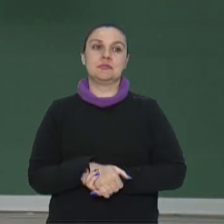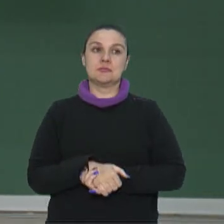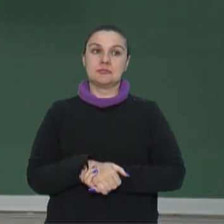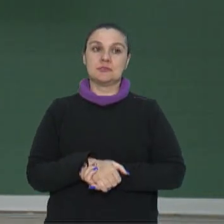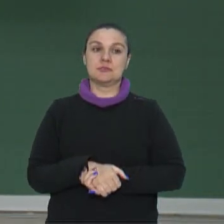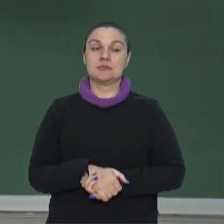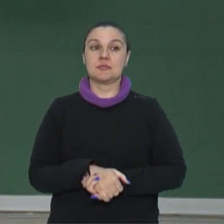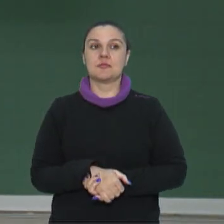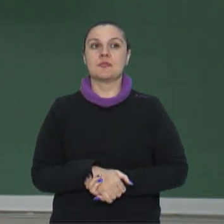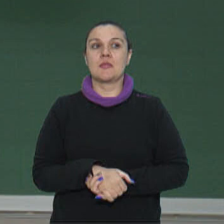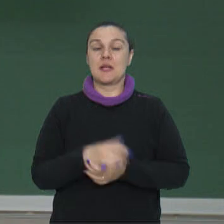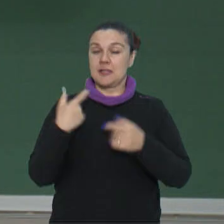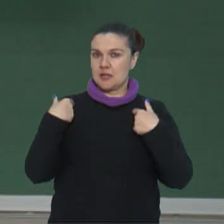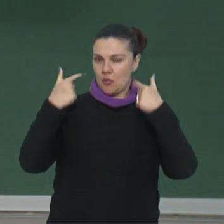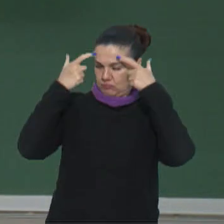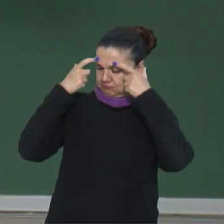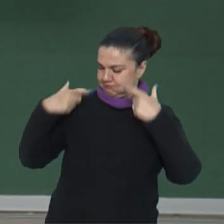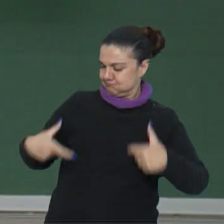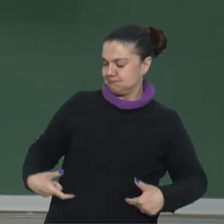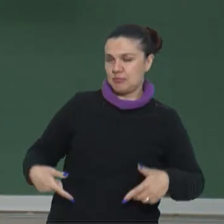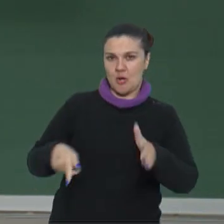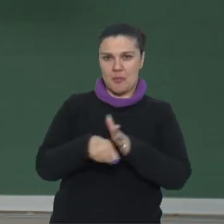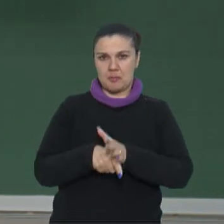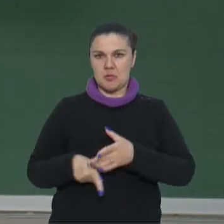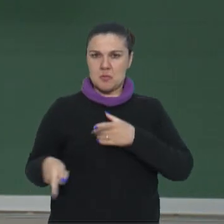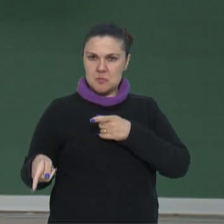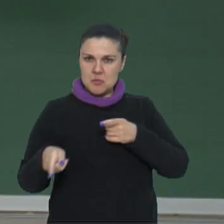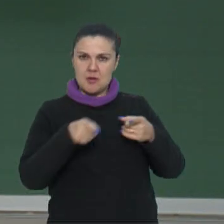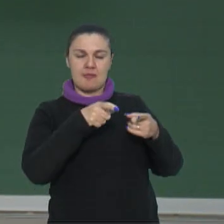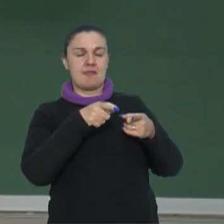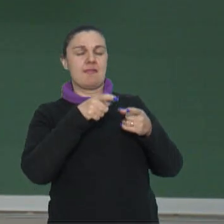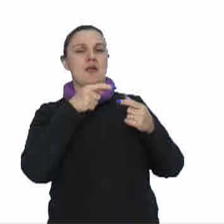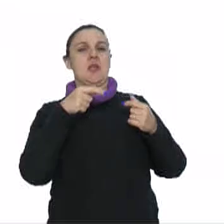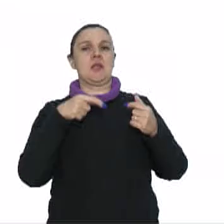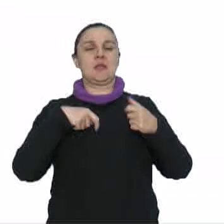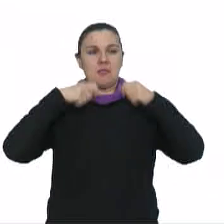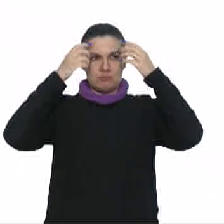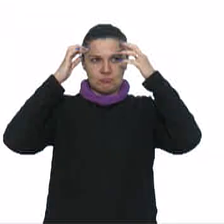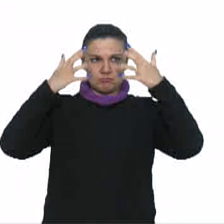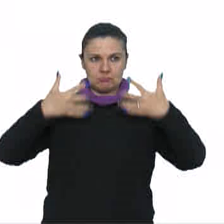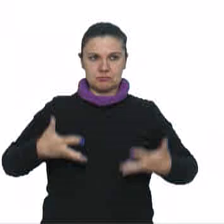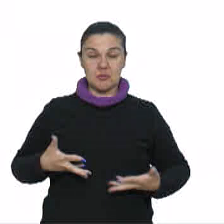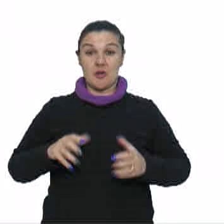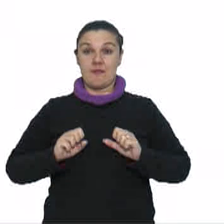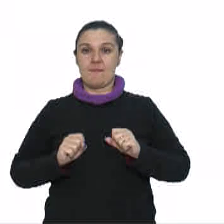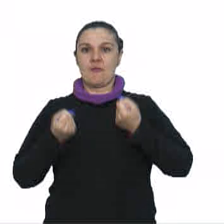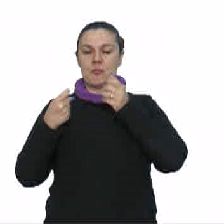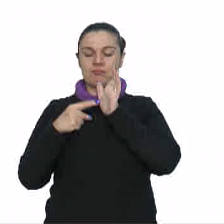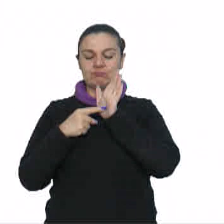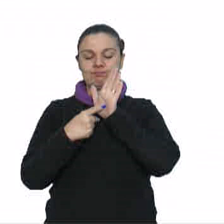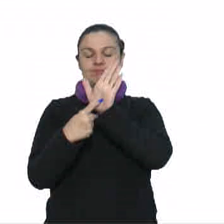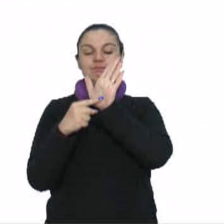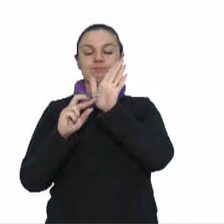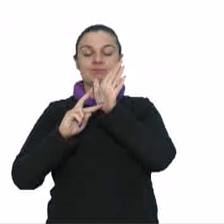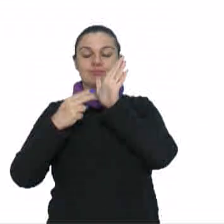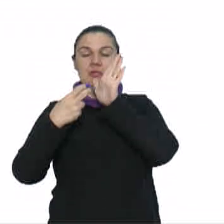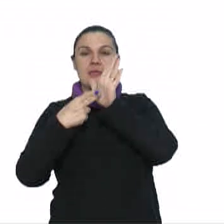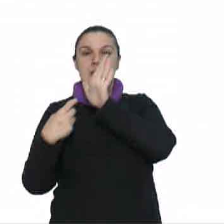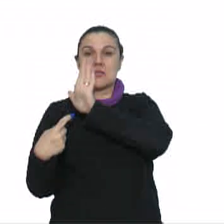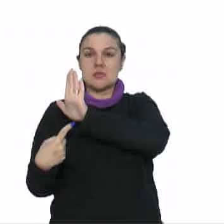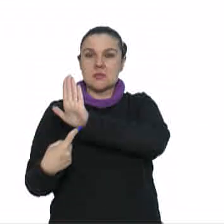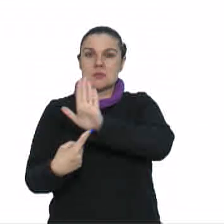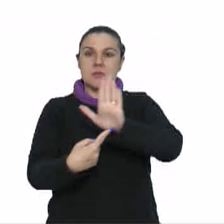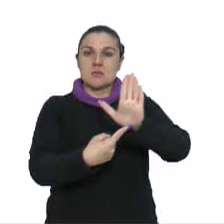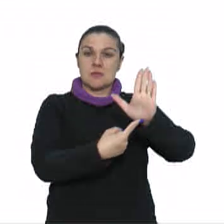A parte guerreira de imagem, eles têm muito a simbologia, é muito importante